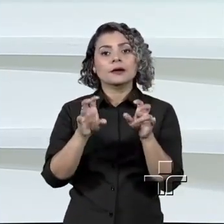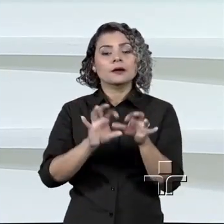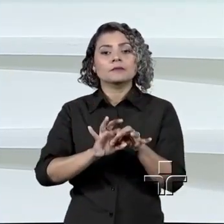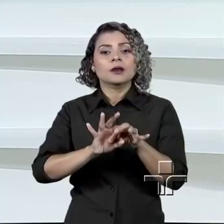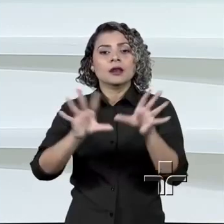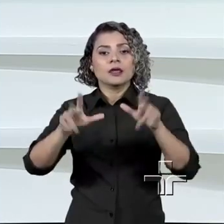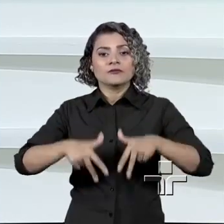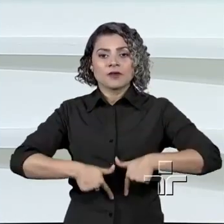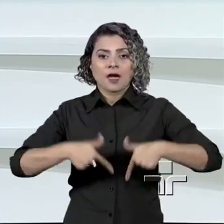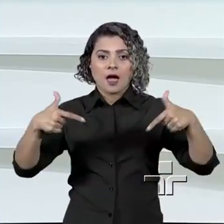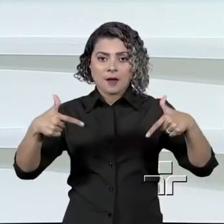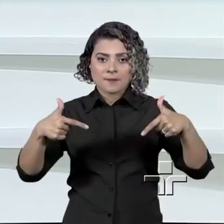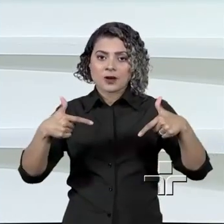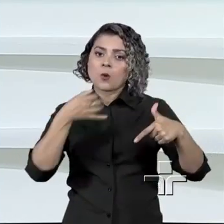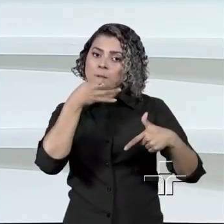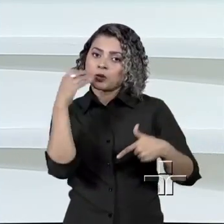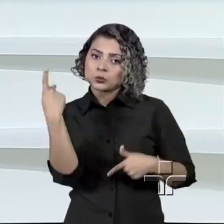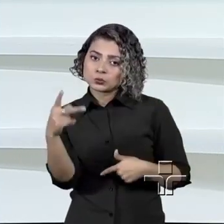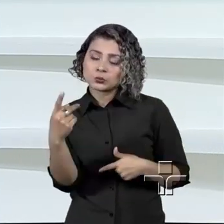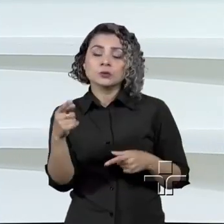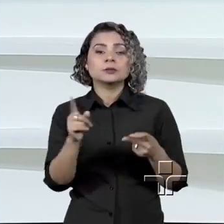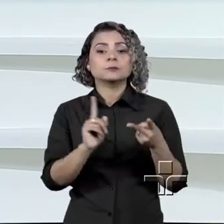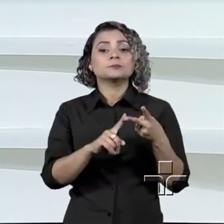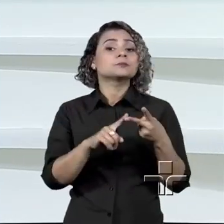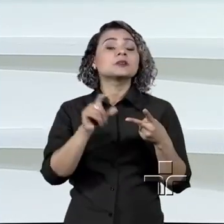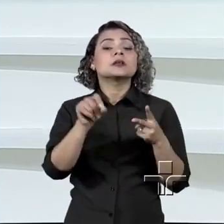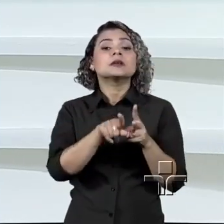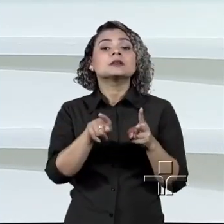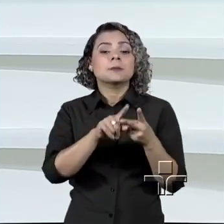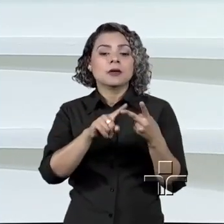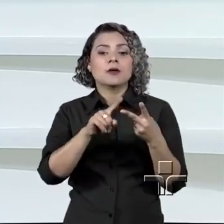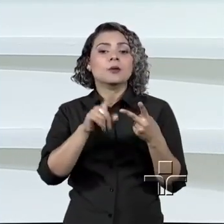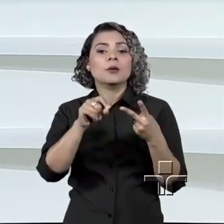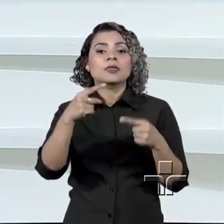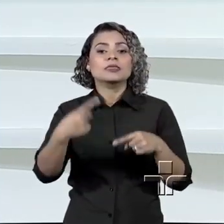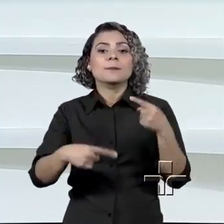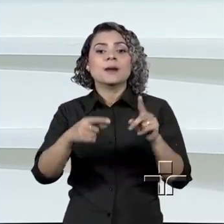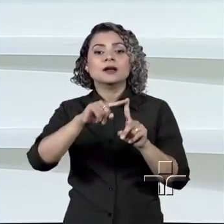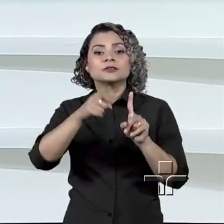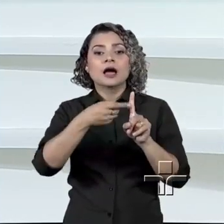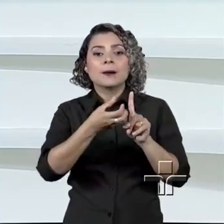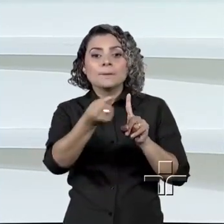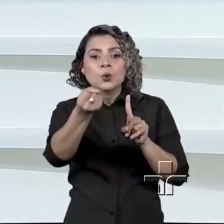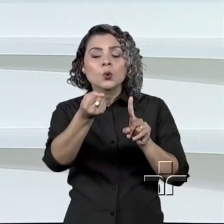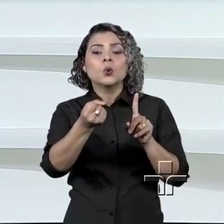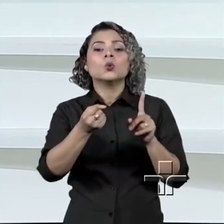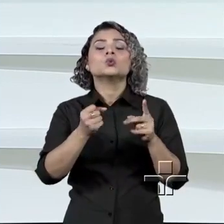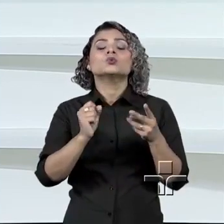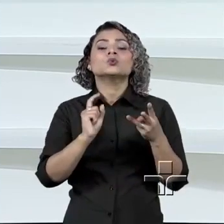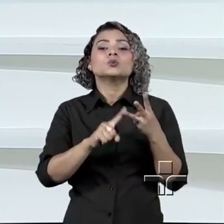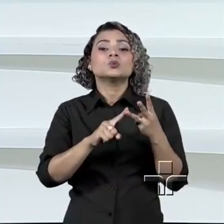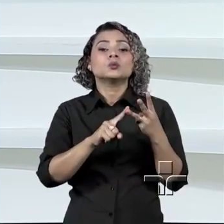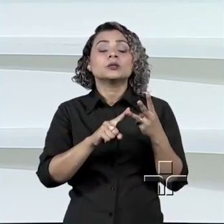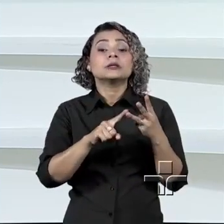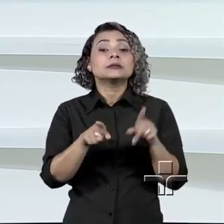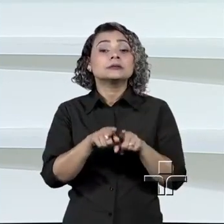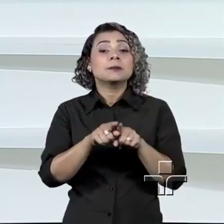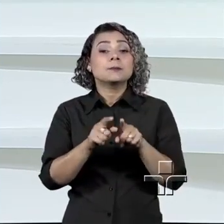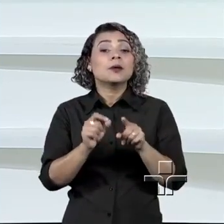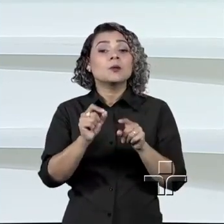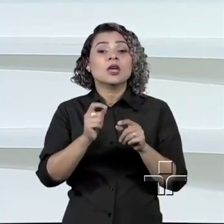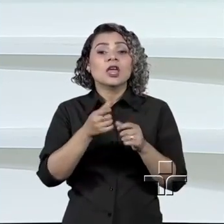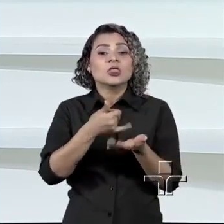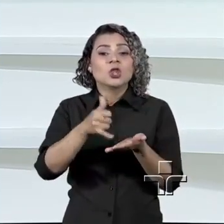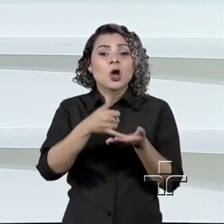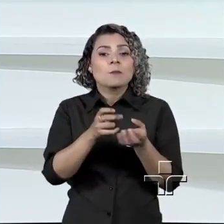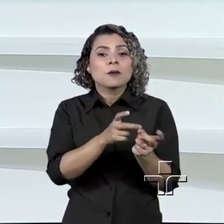de armas e também ao veto incondicional para debates como aborto e debates como, por exemplo, a descriminalização de